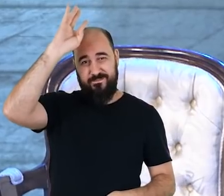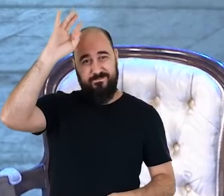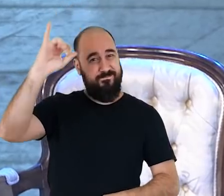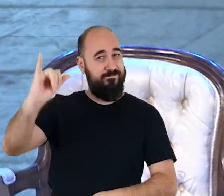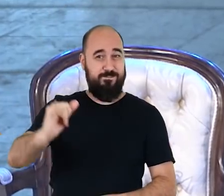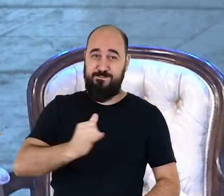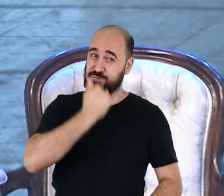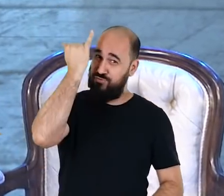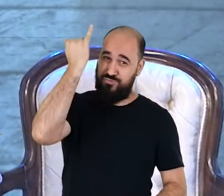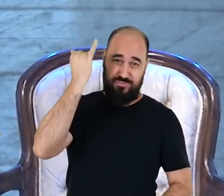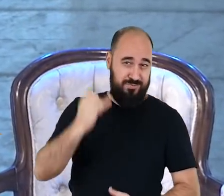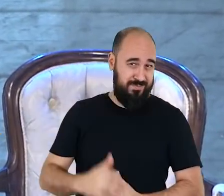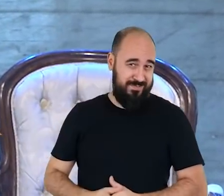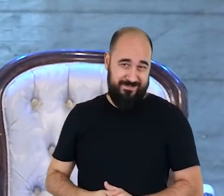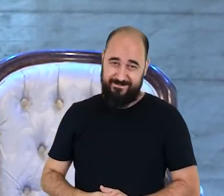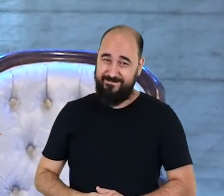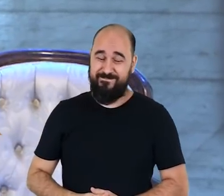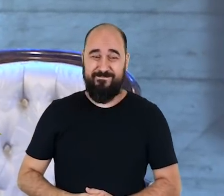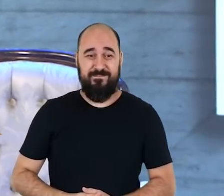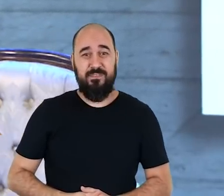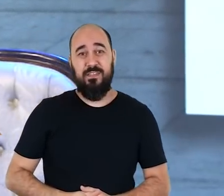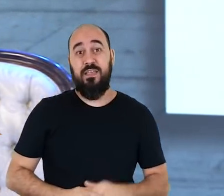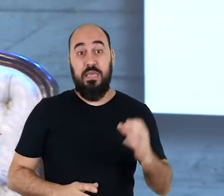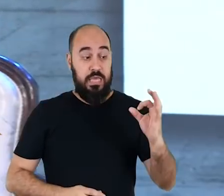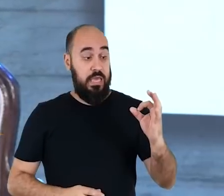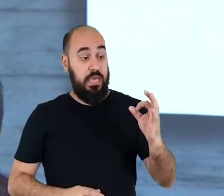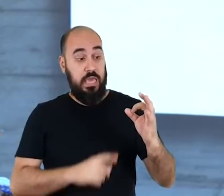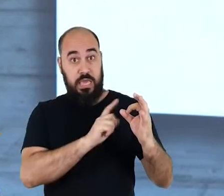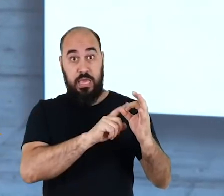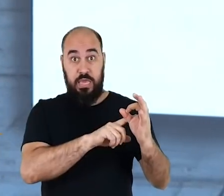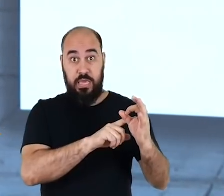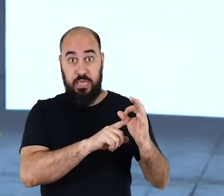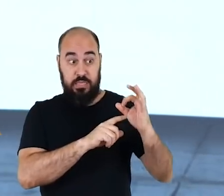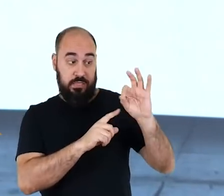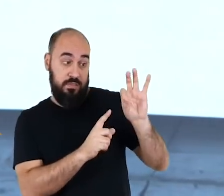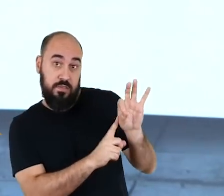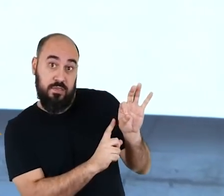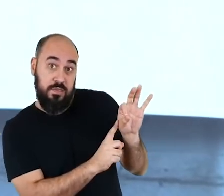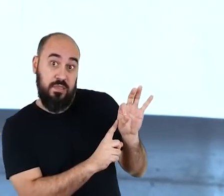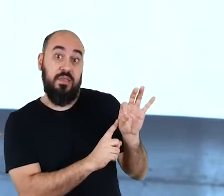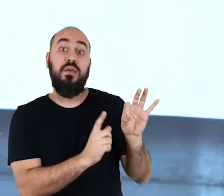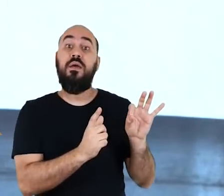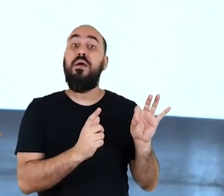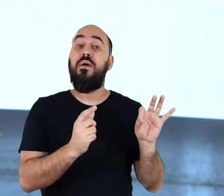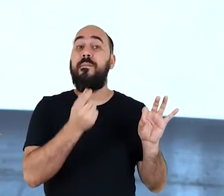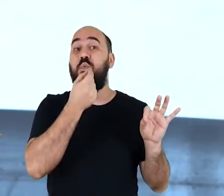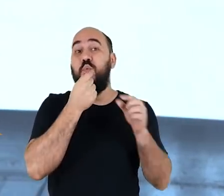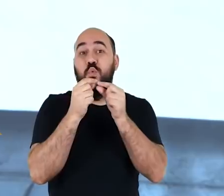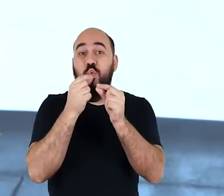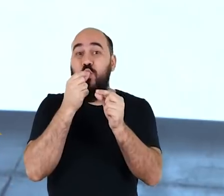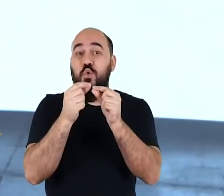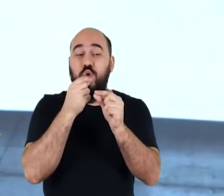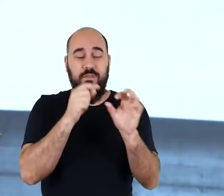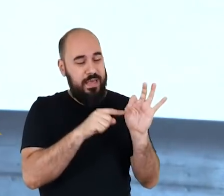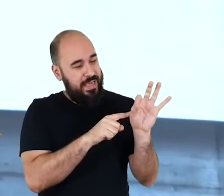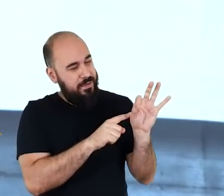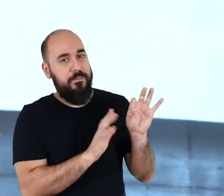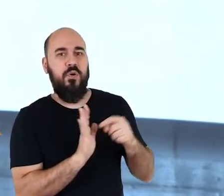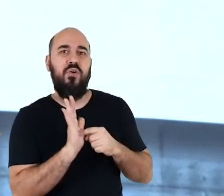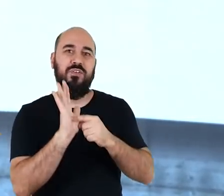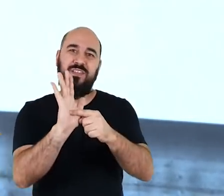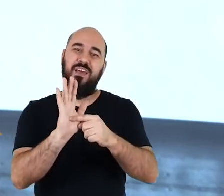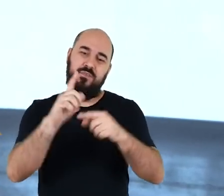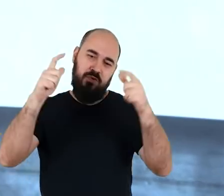do outro lado da moeda talvez seria para guardar o produto da uva, o vinho, que estava aqui desse lado. Então, como